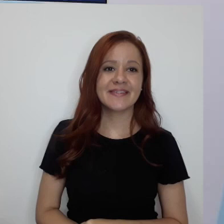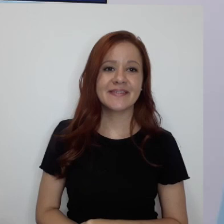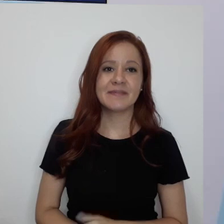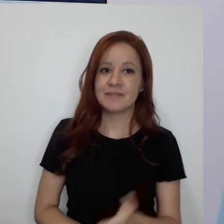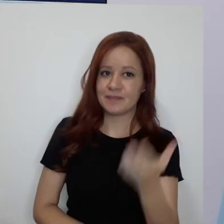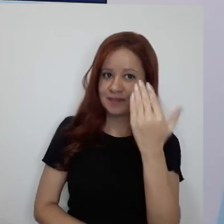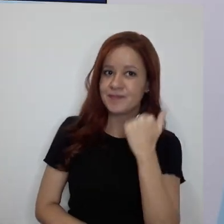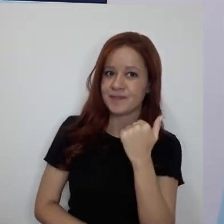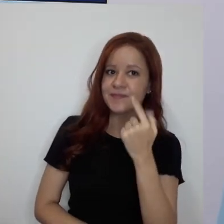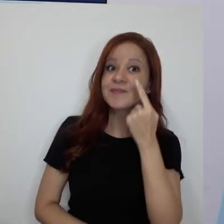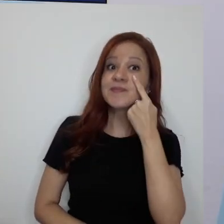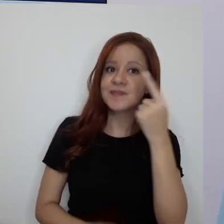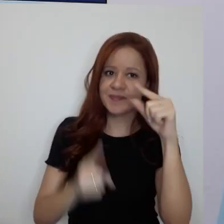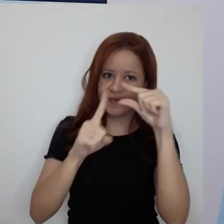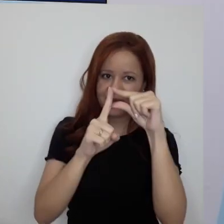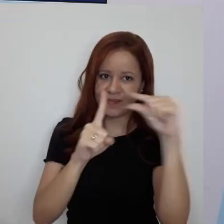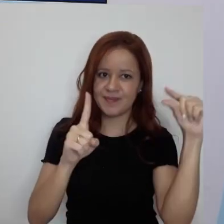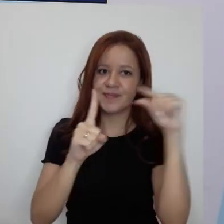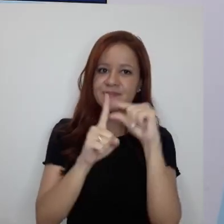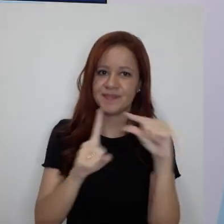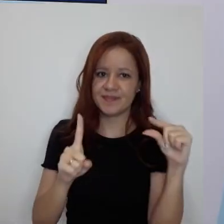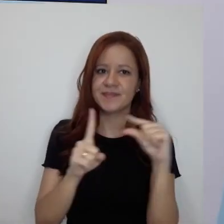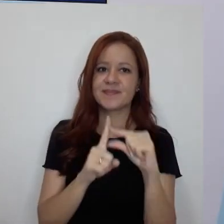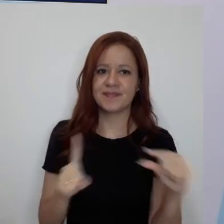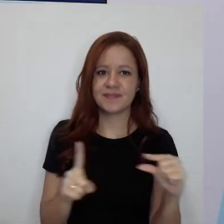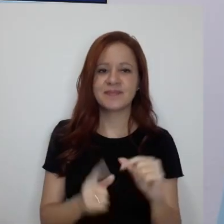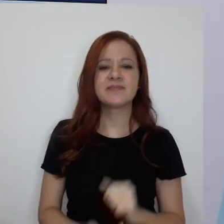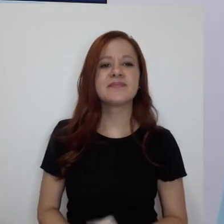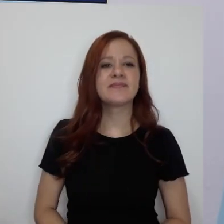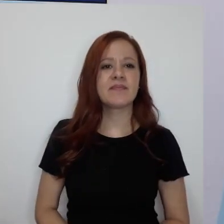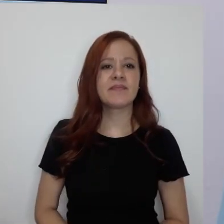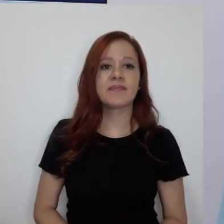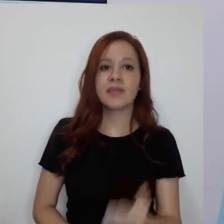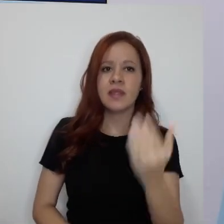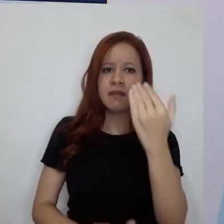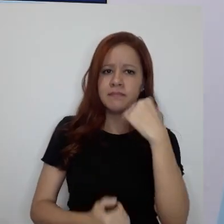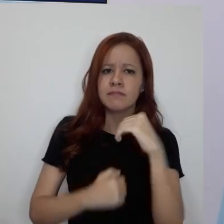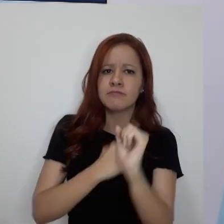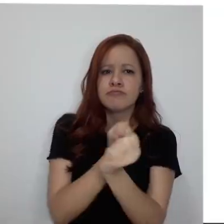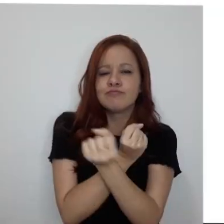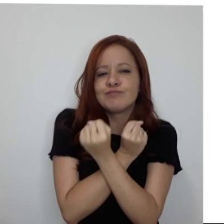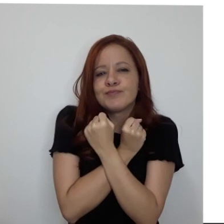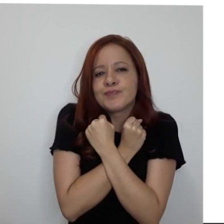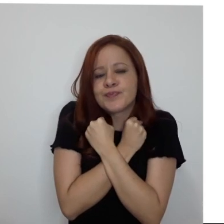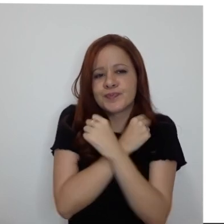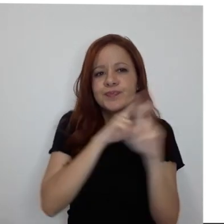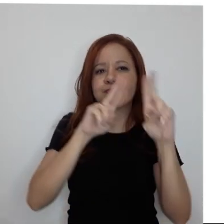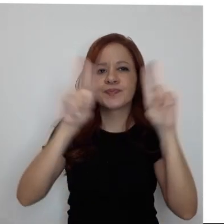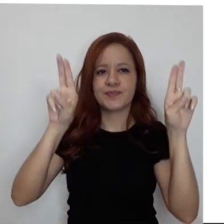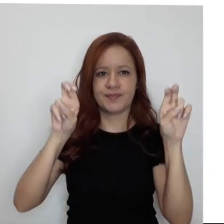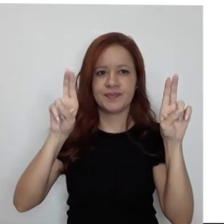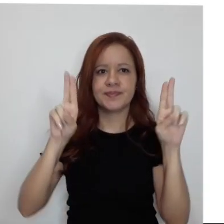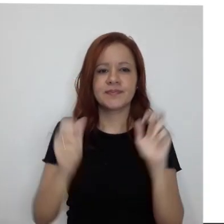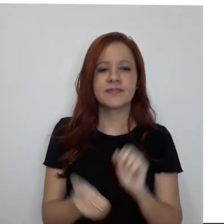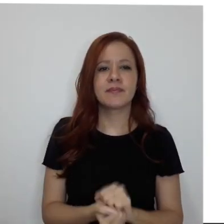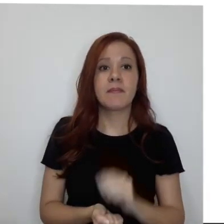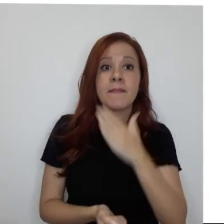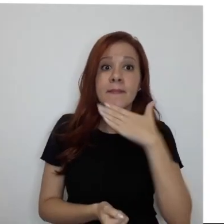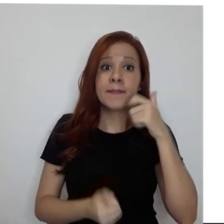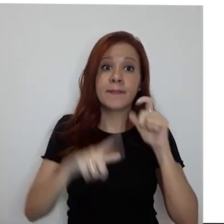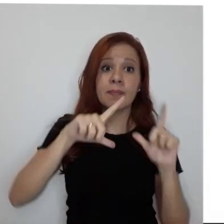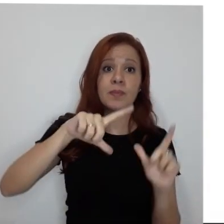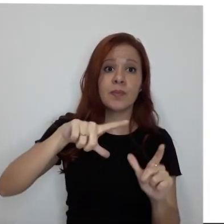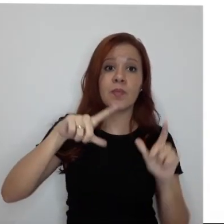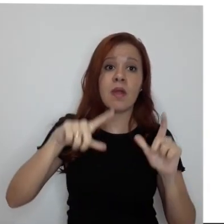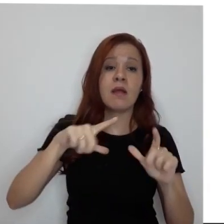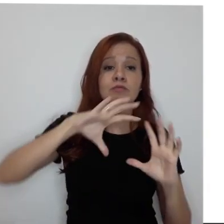Vamos lá, vamos ler um pedacinho dessa música. Dentro de um abraço é o título dela. O melhor lugar